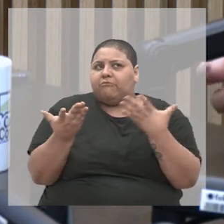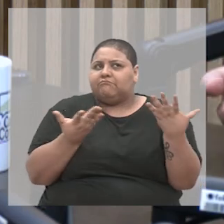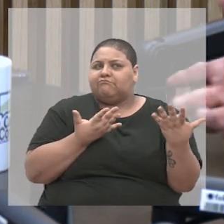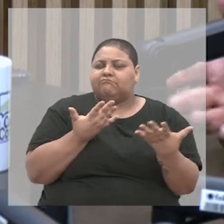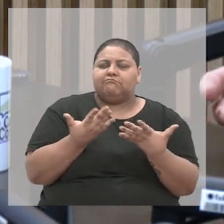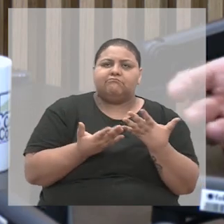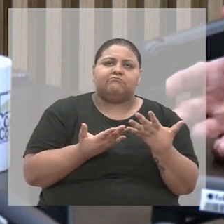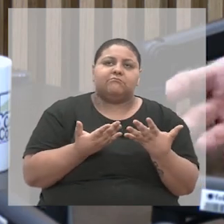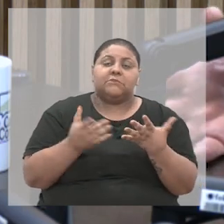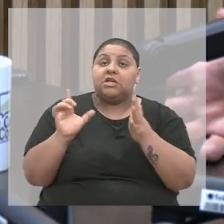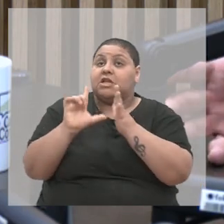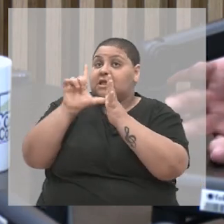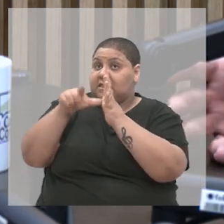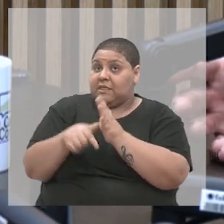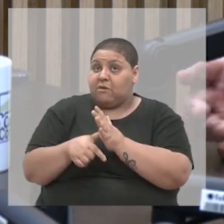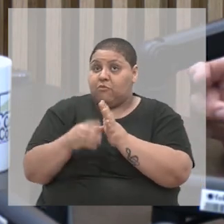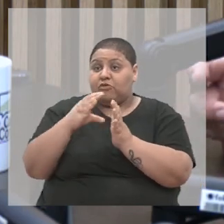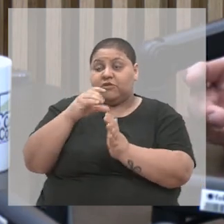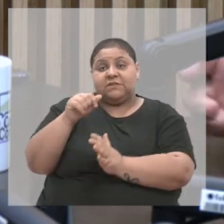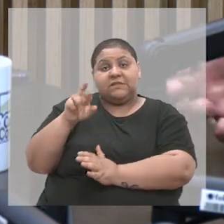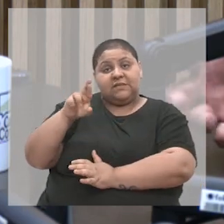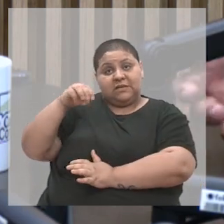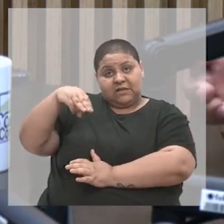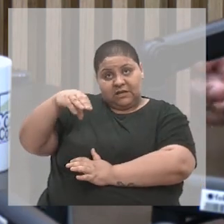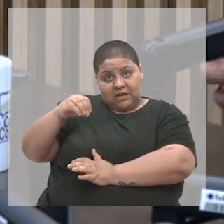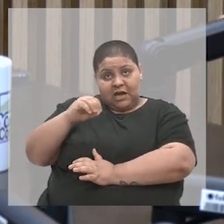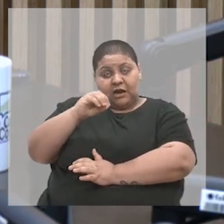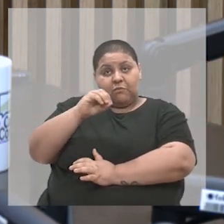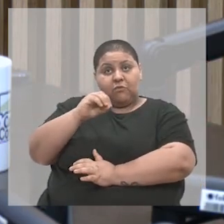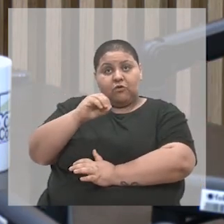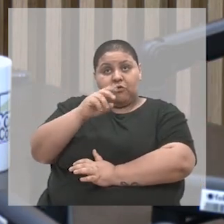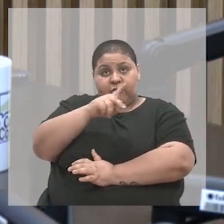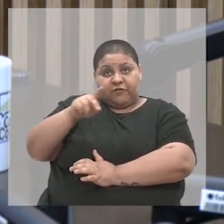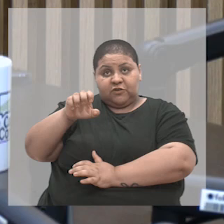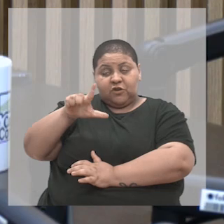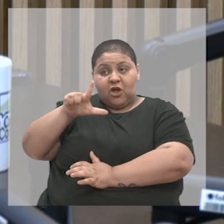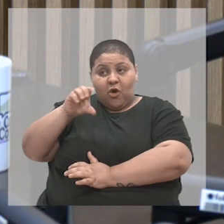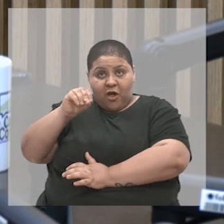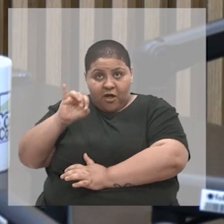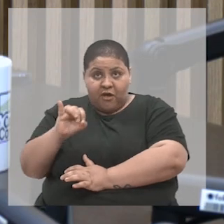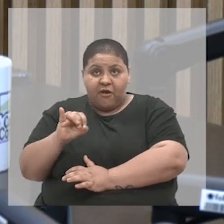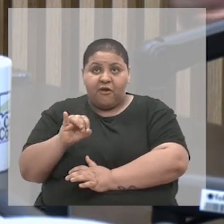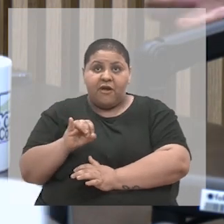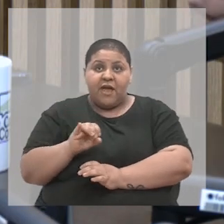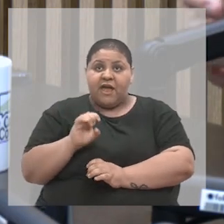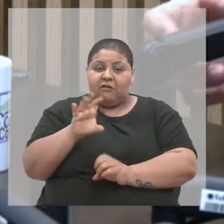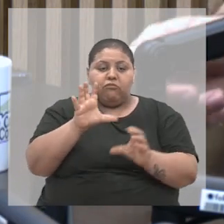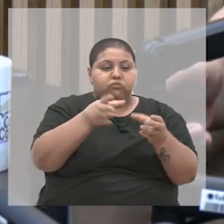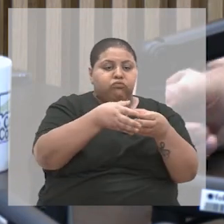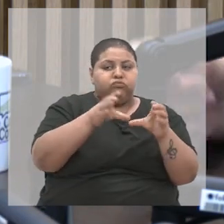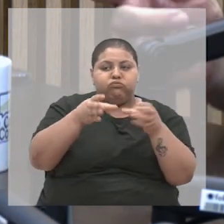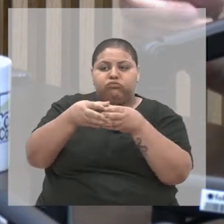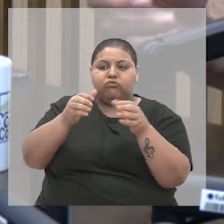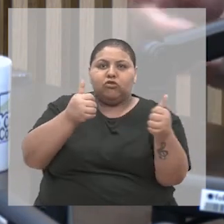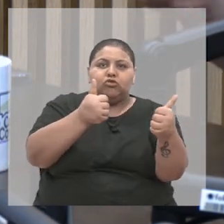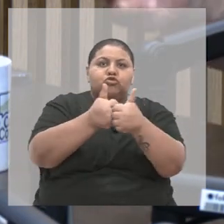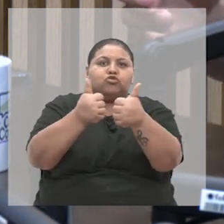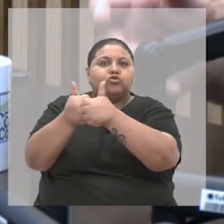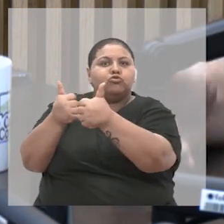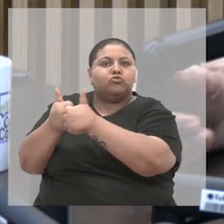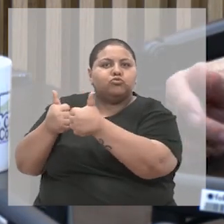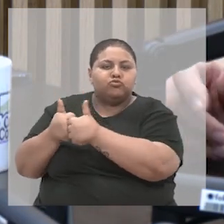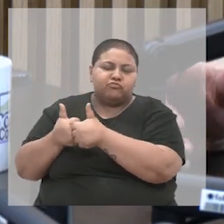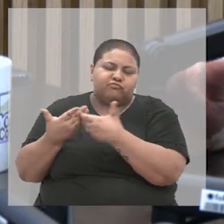Depois quando eu fui pro Carmo, que o Eloy também foi meu professor, era muito mesmo a questão de grupo, de estar junto, de se né? Mas